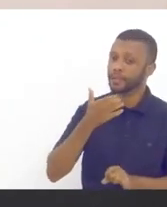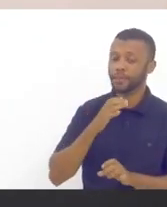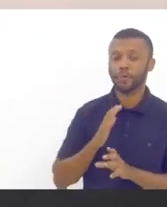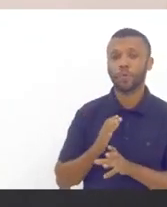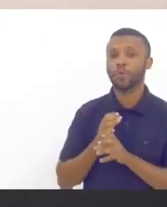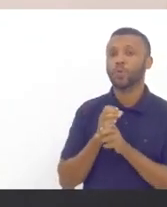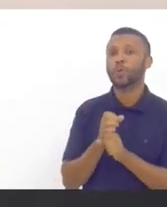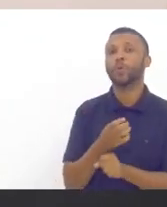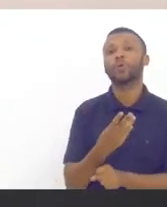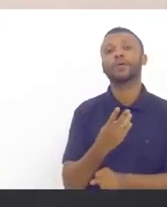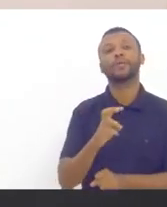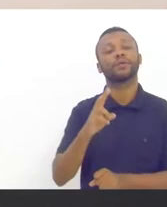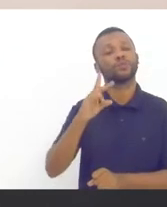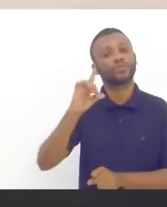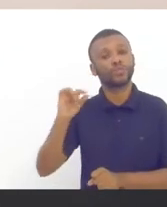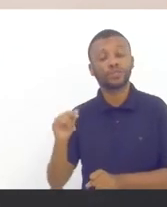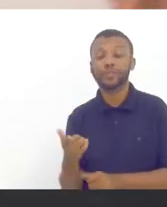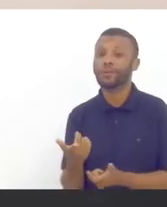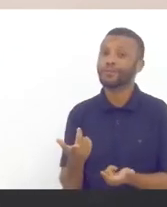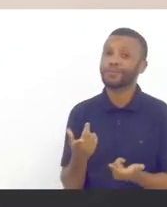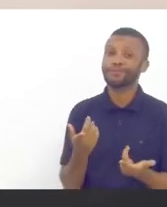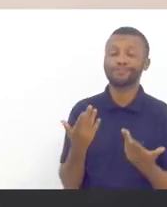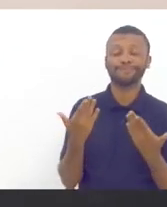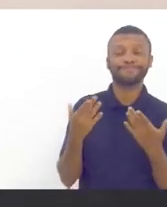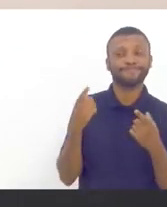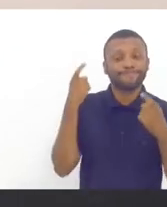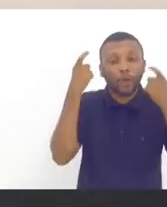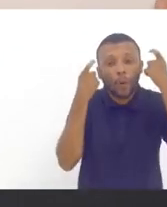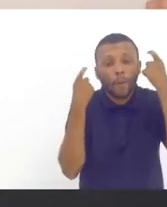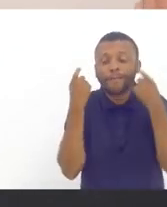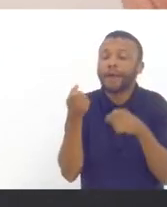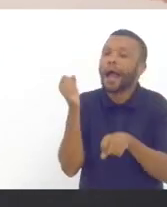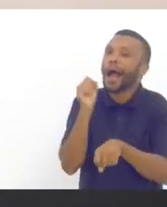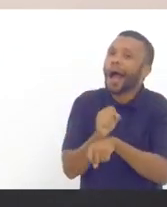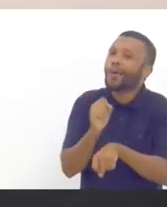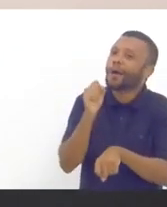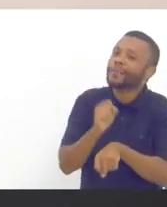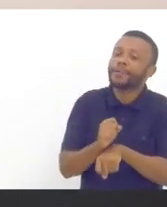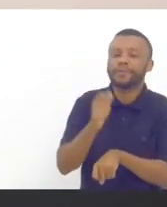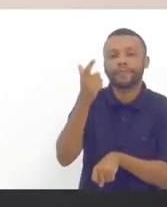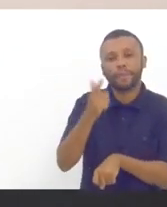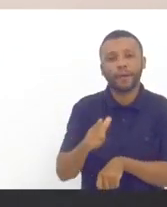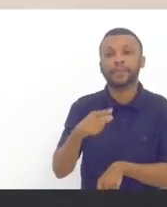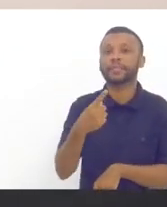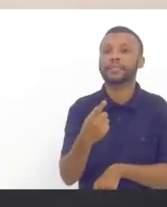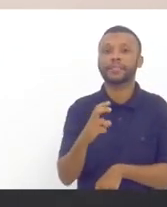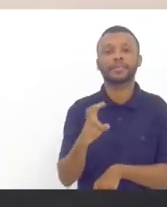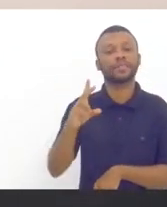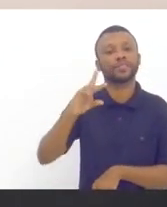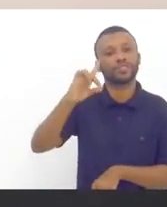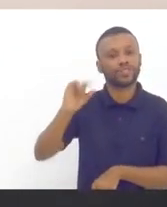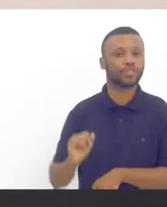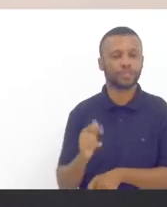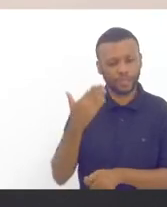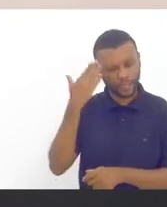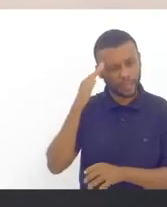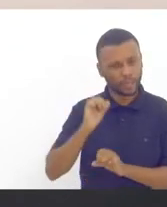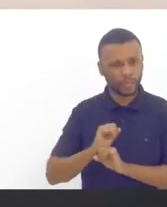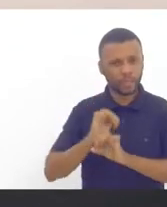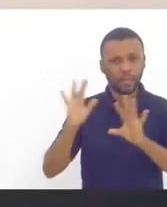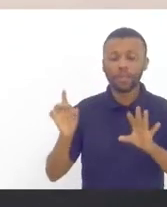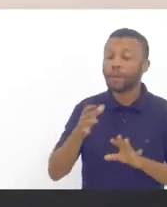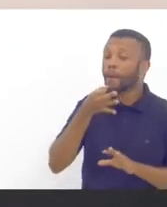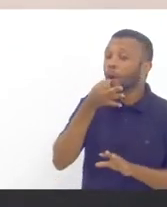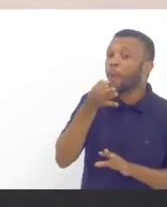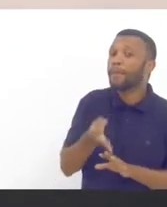com muito receio de ficar aguardando mais 15 dias, entendeu? É só a minha observação e passo